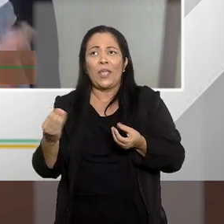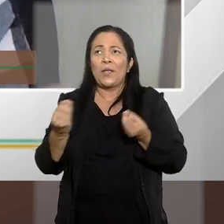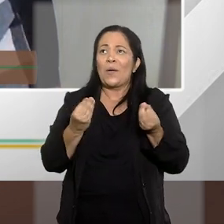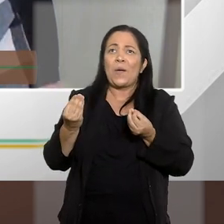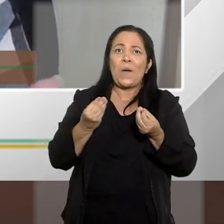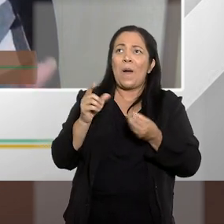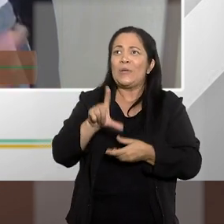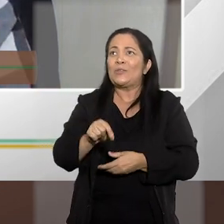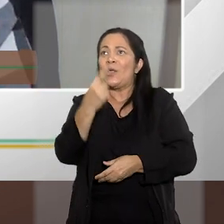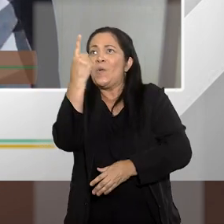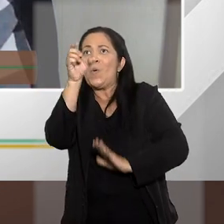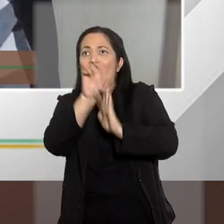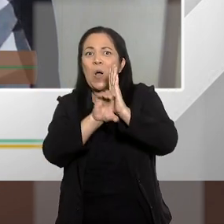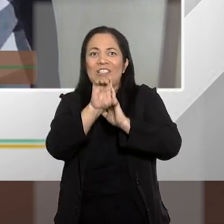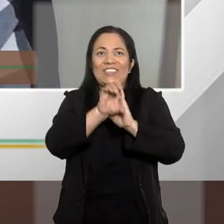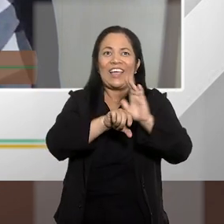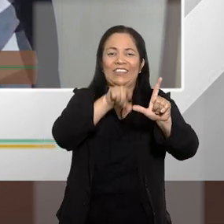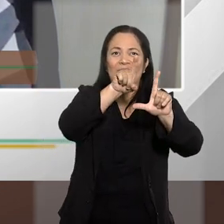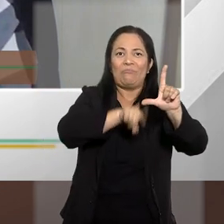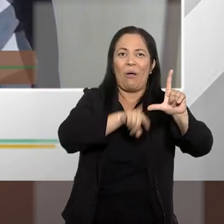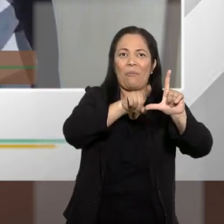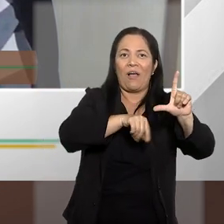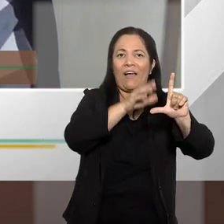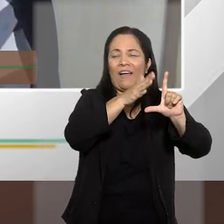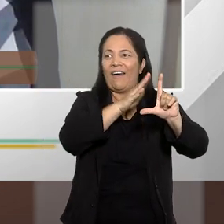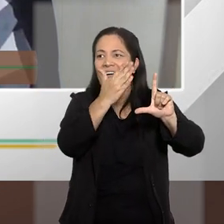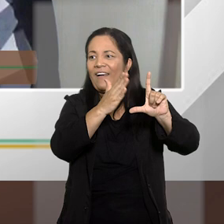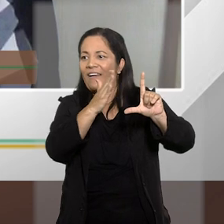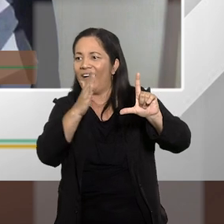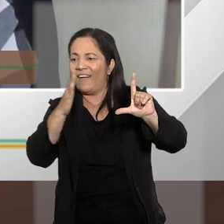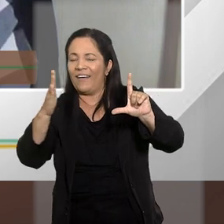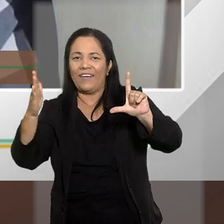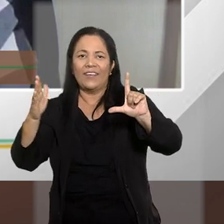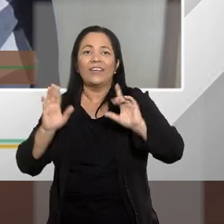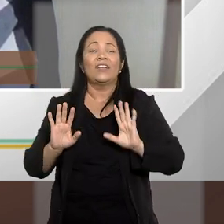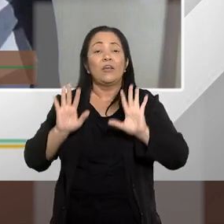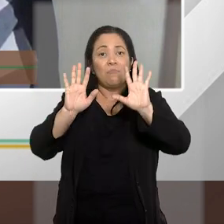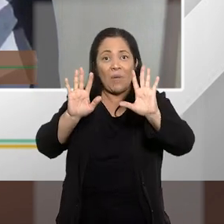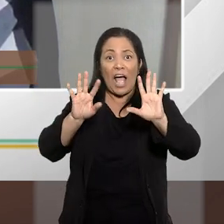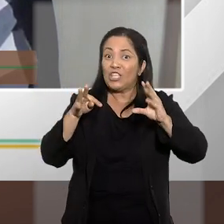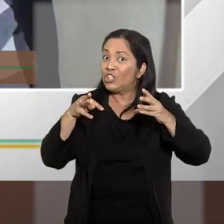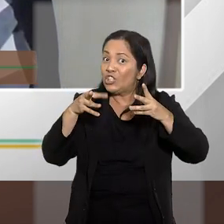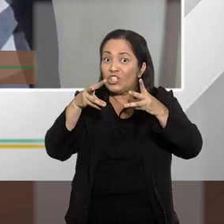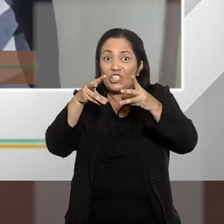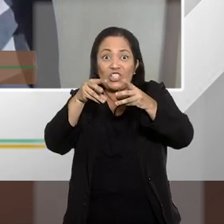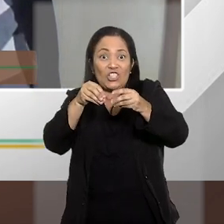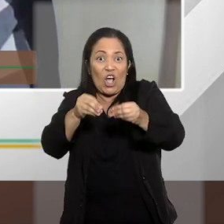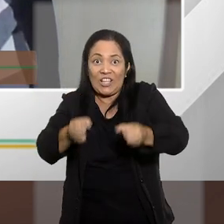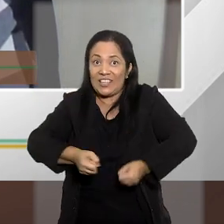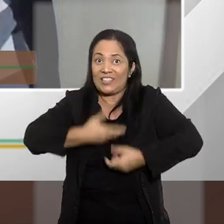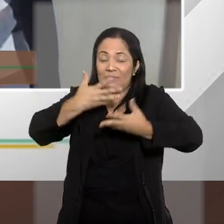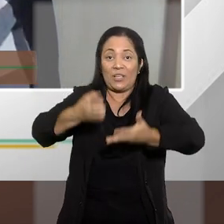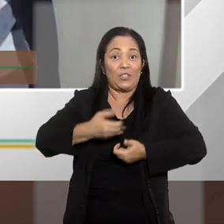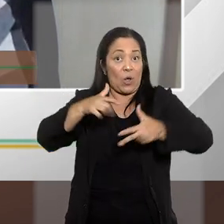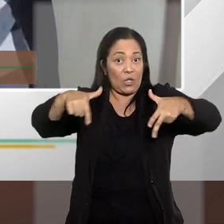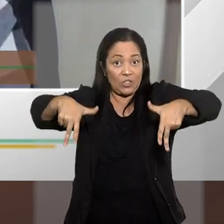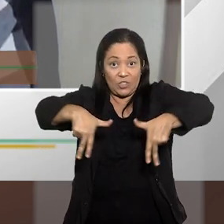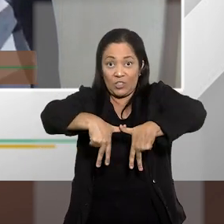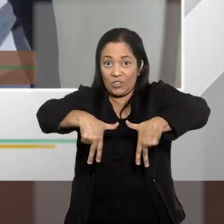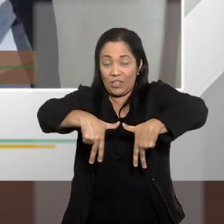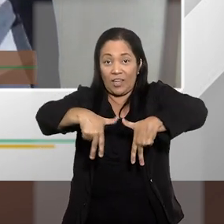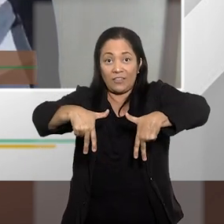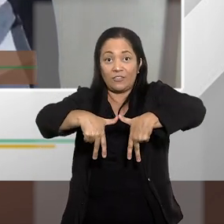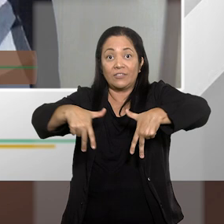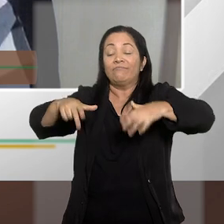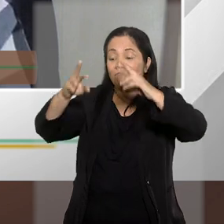nenhuma de falar todas aqui, mas eu quero deixar registrado que a gente reconhece todas as expressões de gênero, de identidade, de orientação sexual,